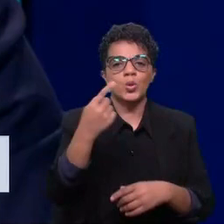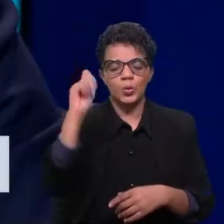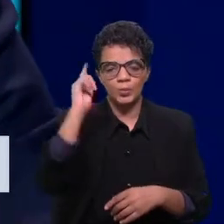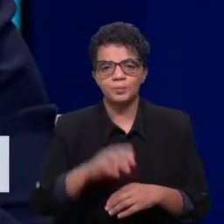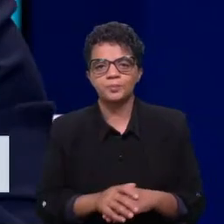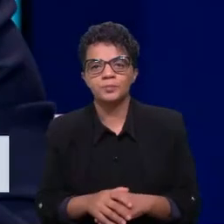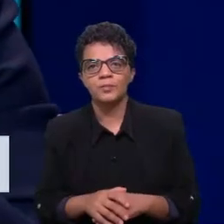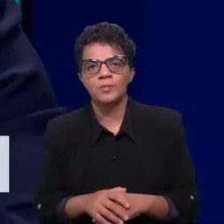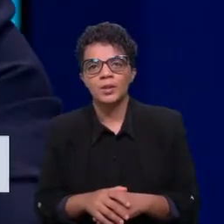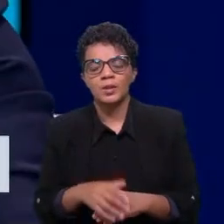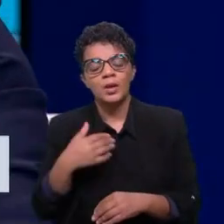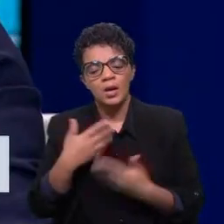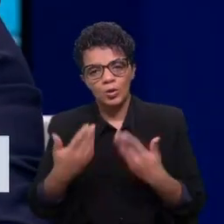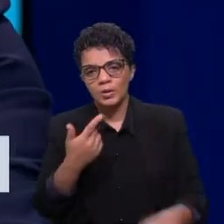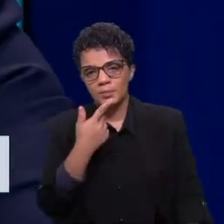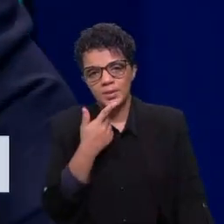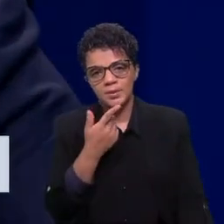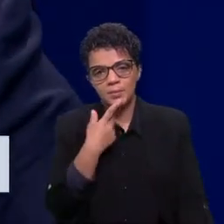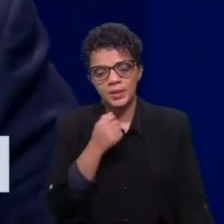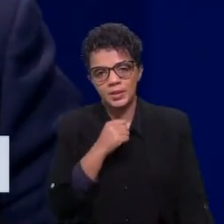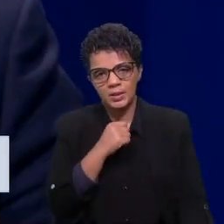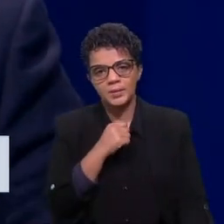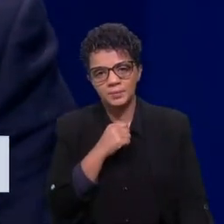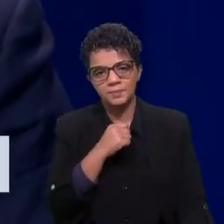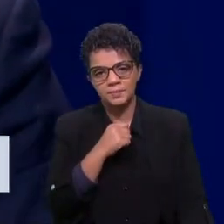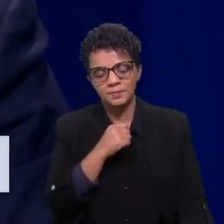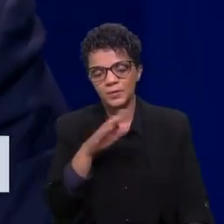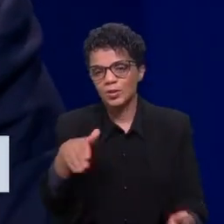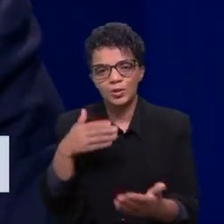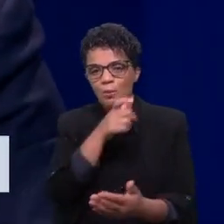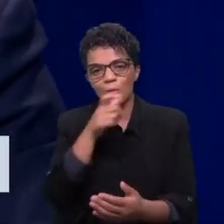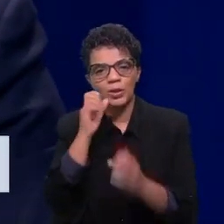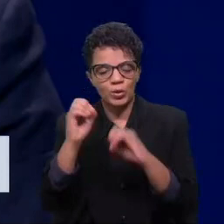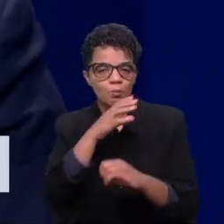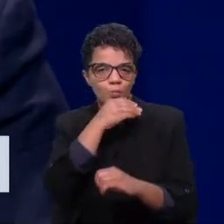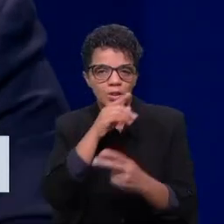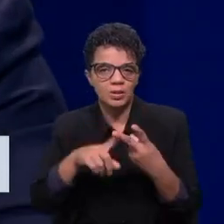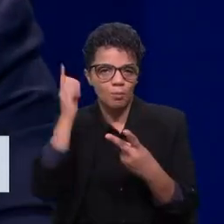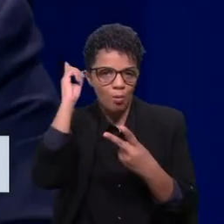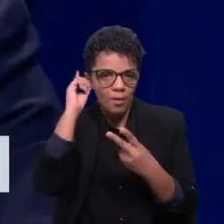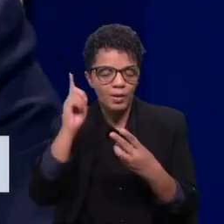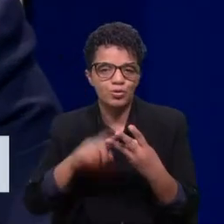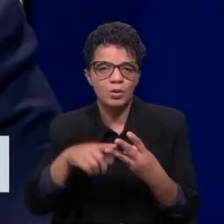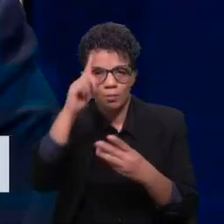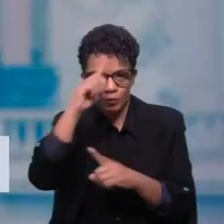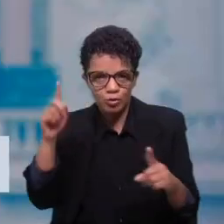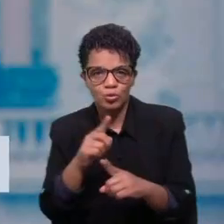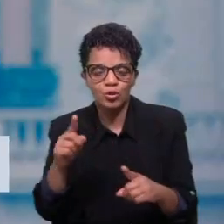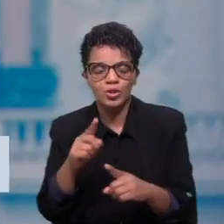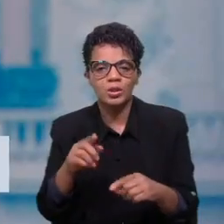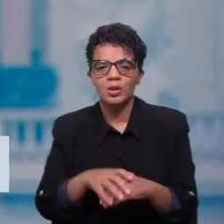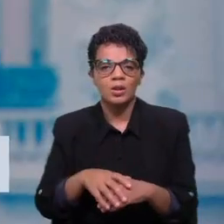Justiça eu Agora compreendi Porque que o Lu é o candidato que não se compromete com nada não se compromete com os polícias não com com os bombeiros não se comprom com